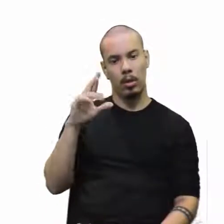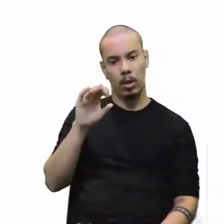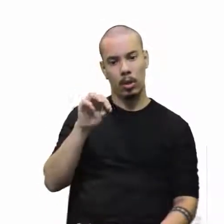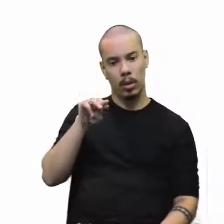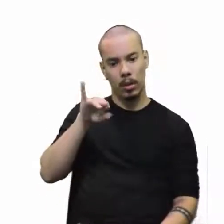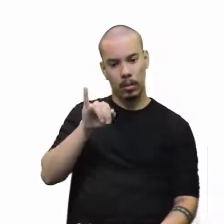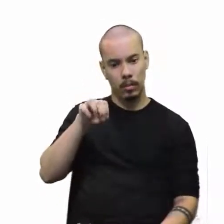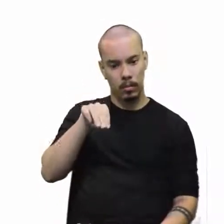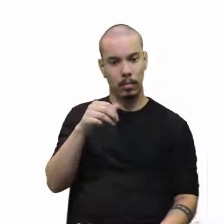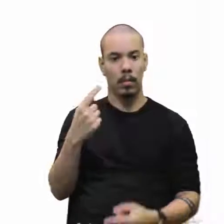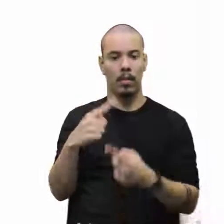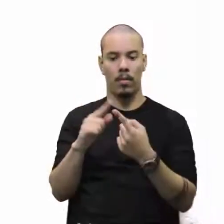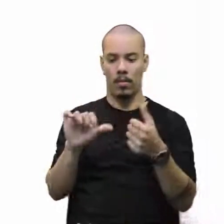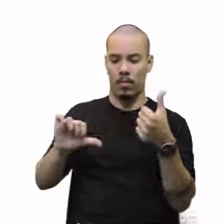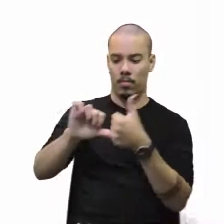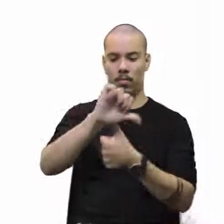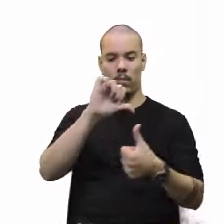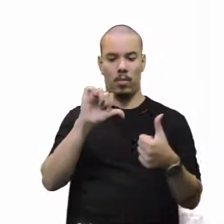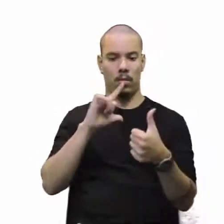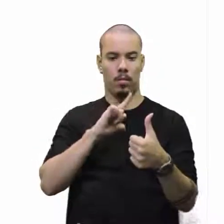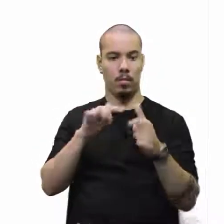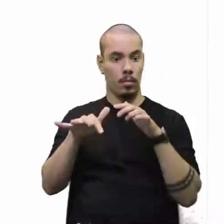faz Justamente. esse movimento. Isso.